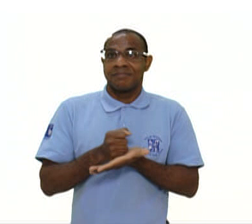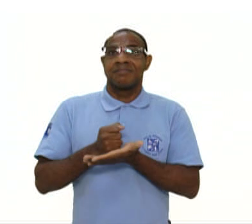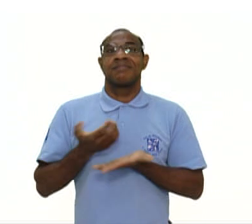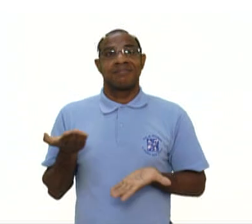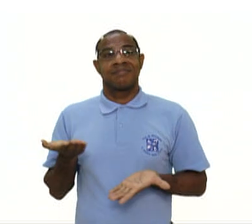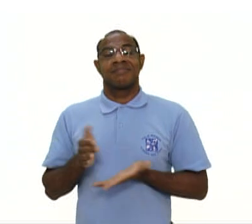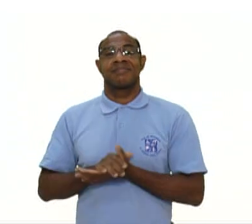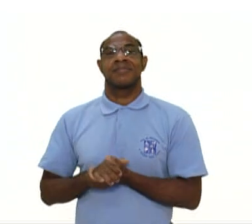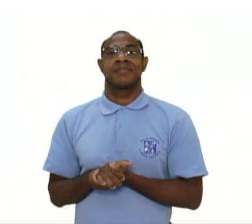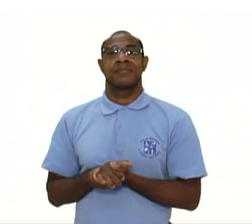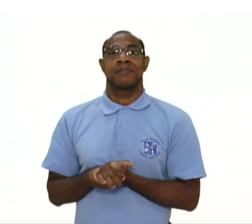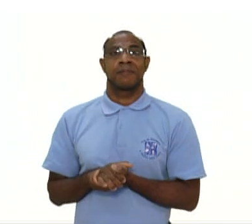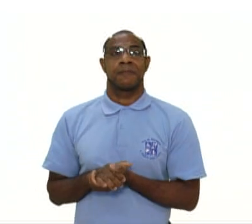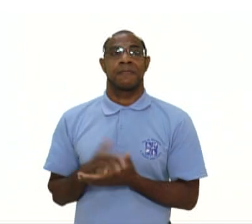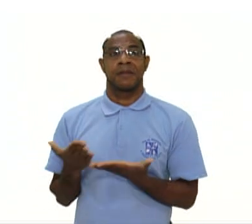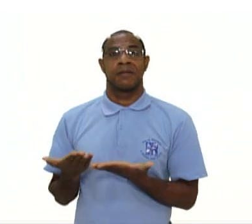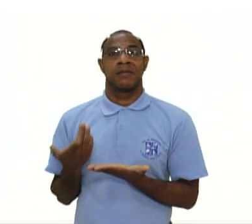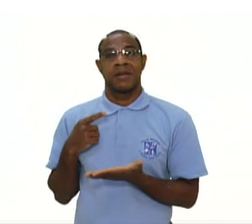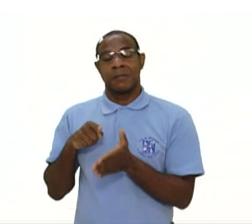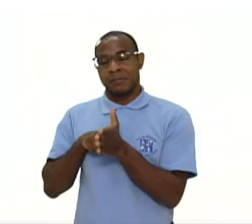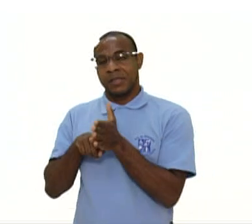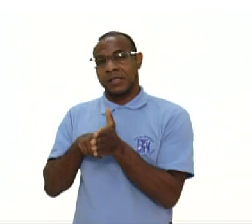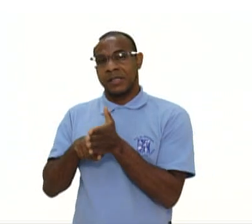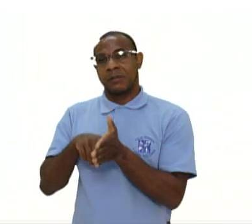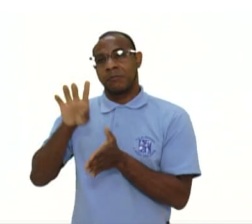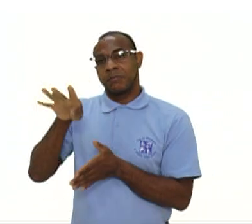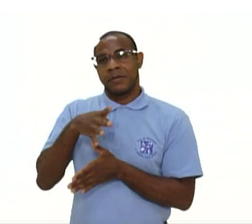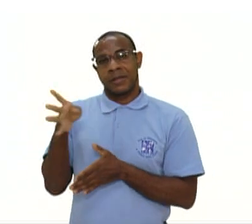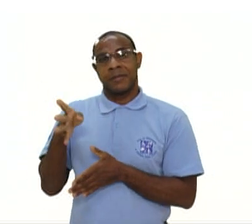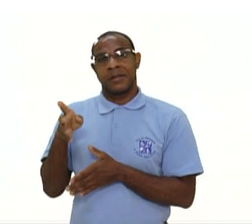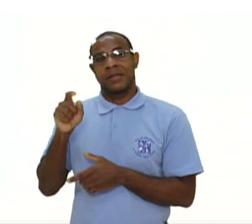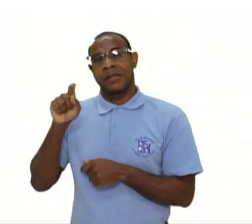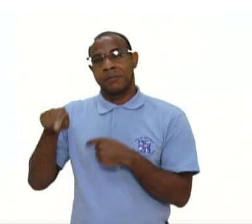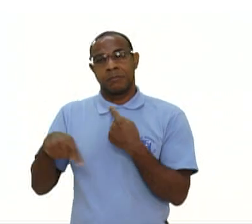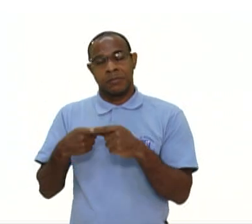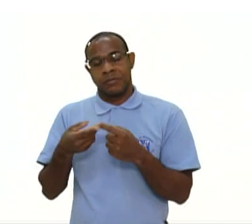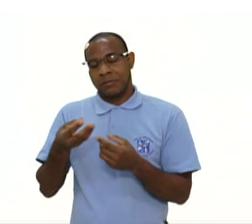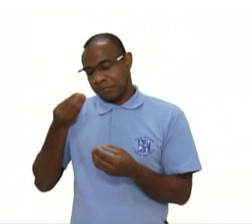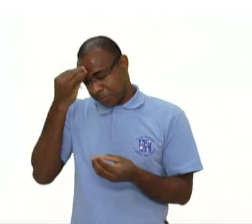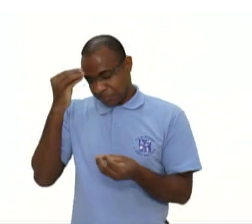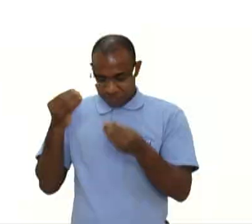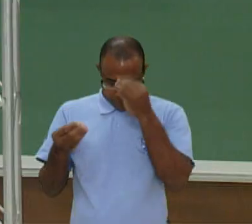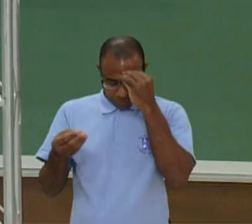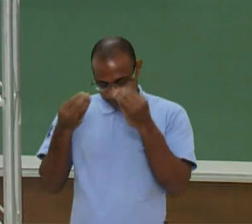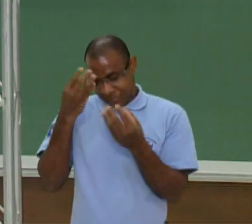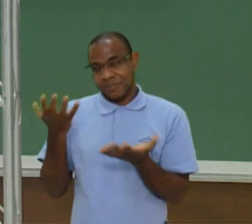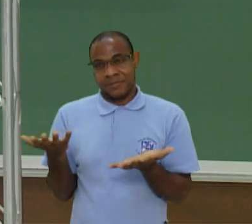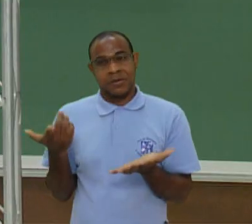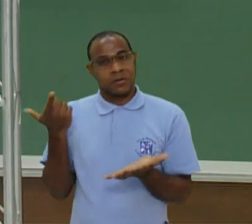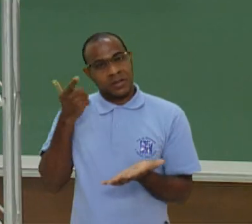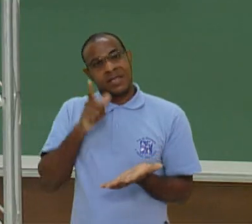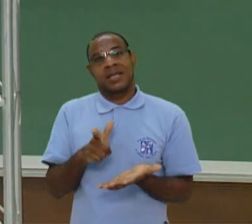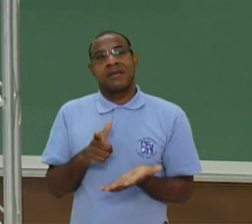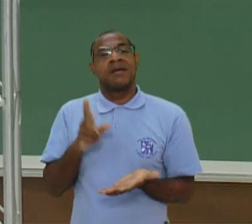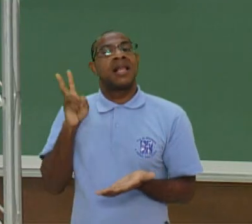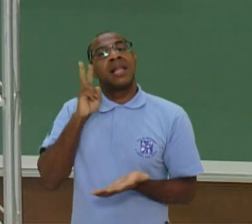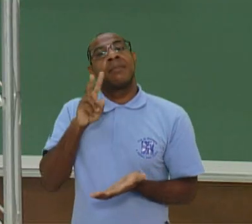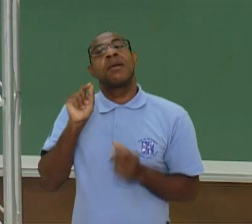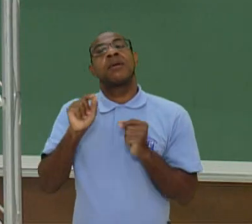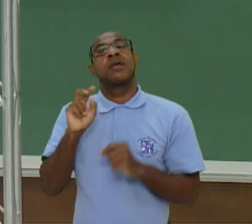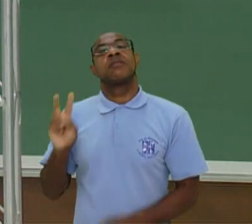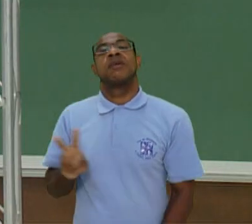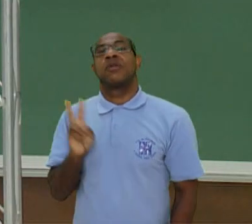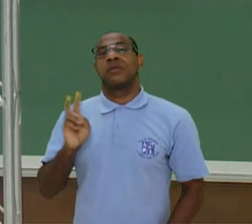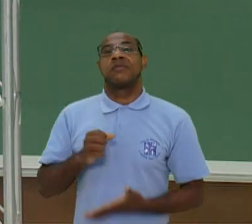variações. Você vai consultando, fazendo, daqui a pouco você conseguiu pegar o mecanismo dela inteiro e vai lembrar os valores. Isso vai te ajudar